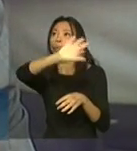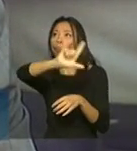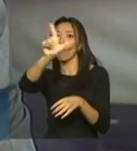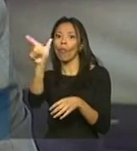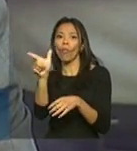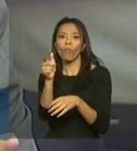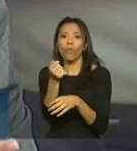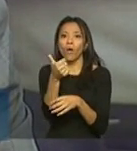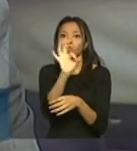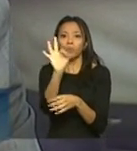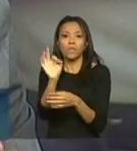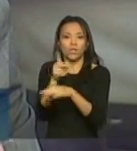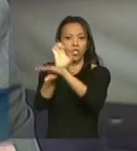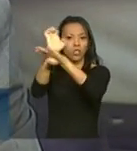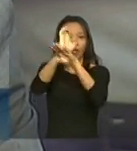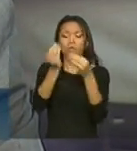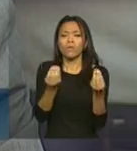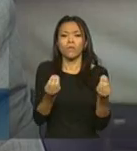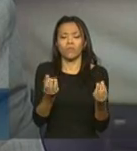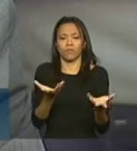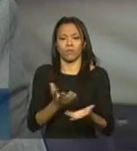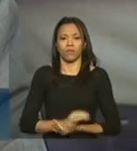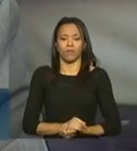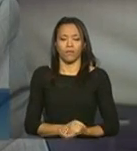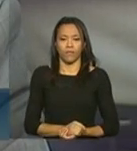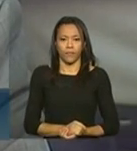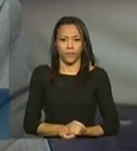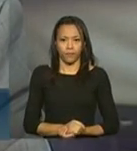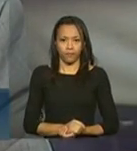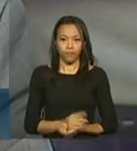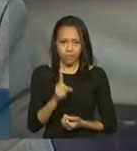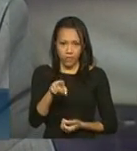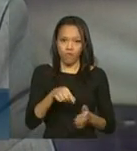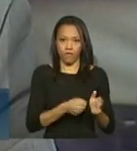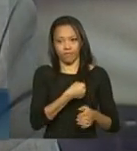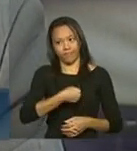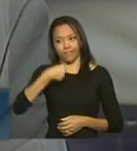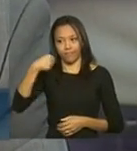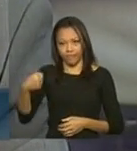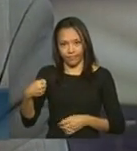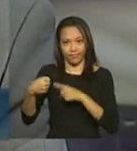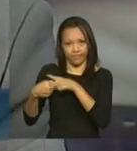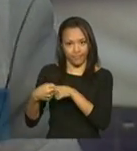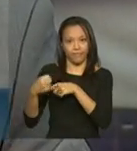segunda eu vou passar para a doutora Dora, que é a nossa especialista. Tá?